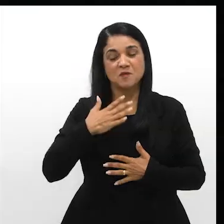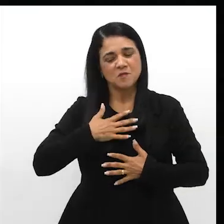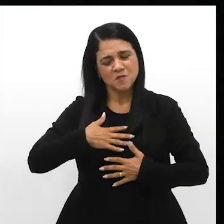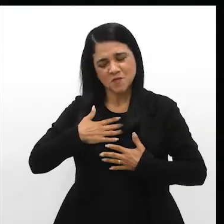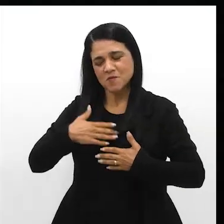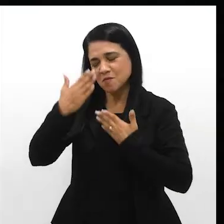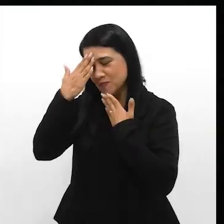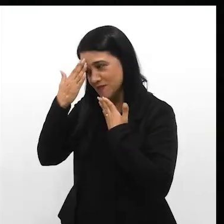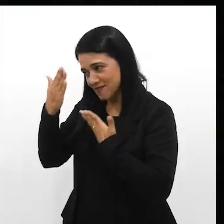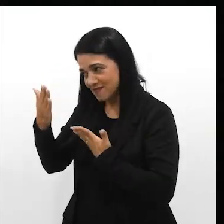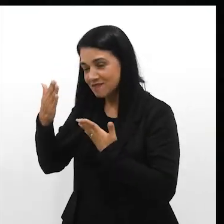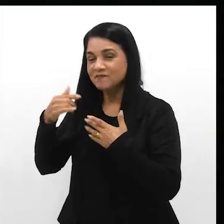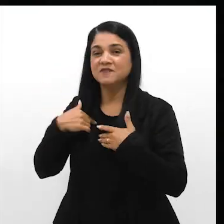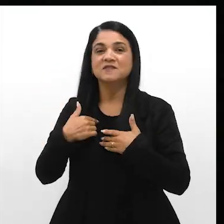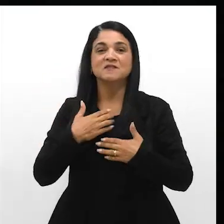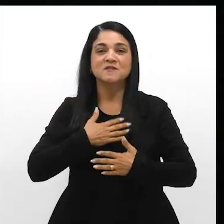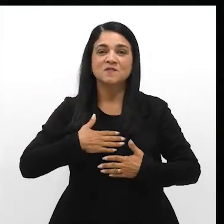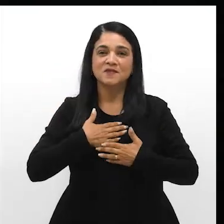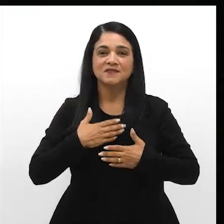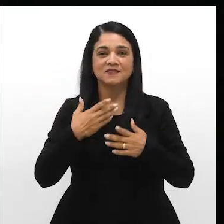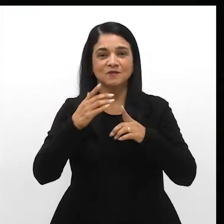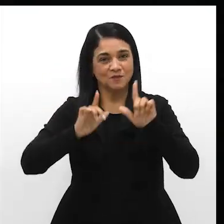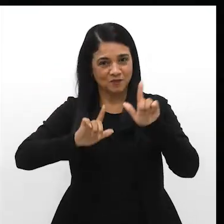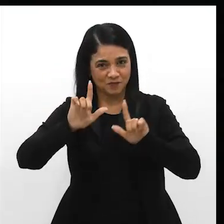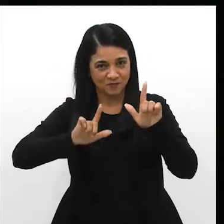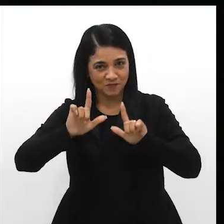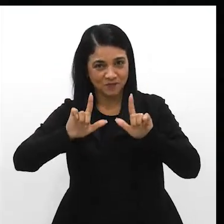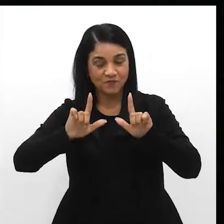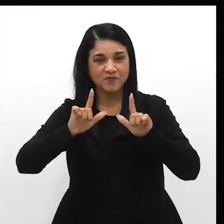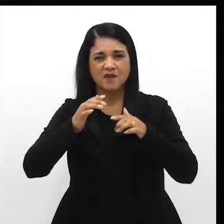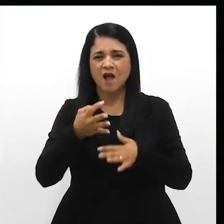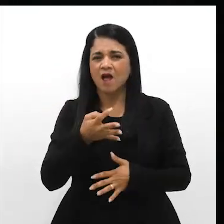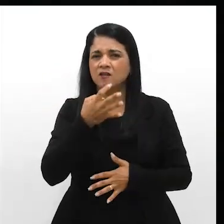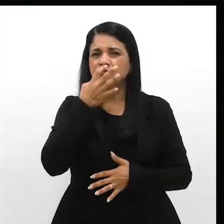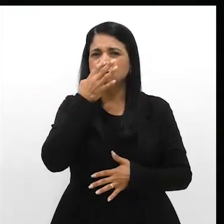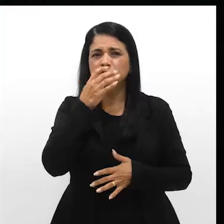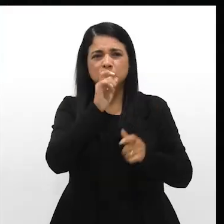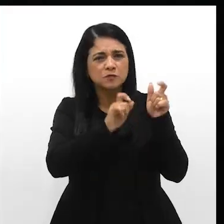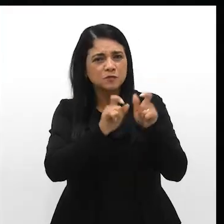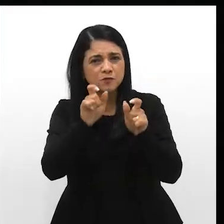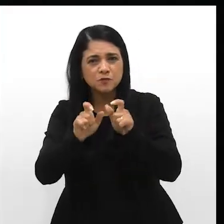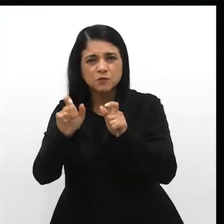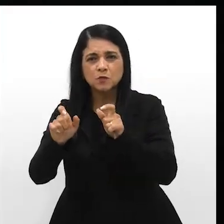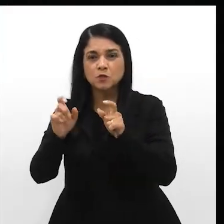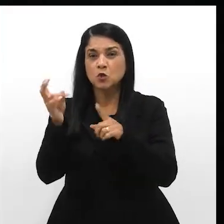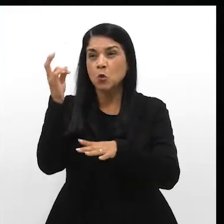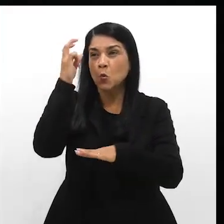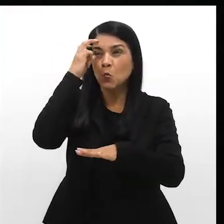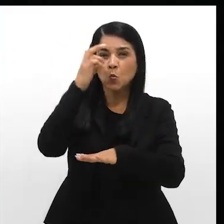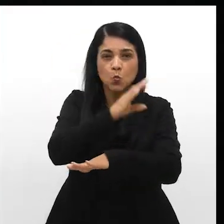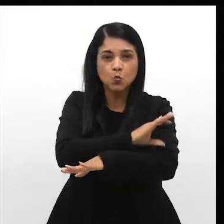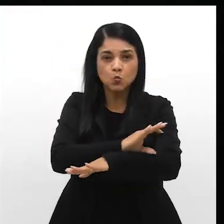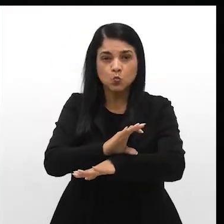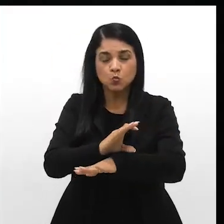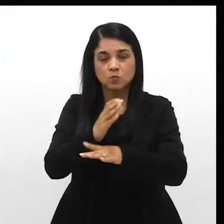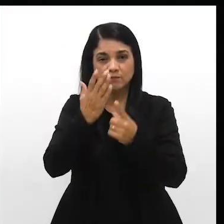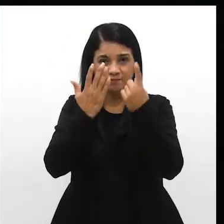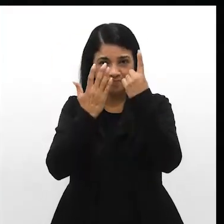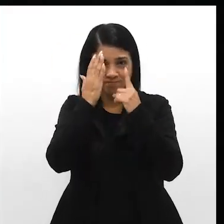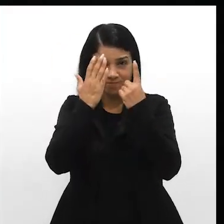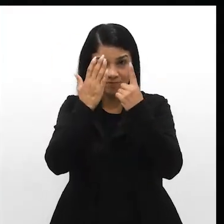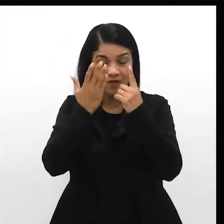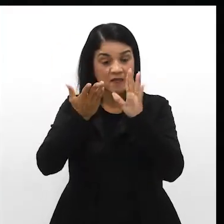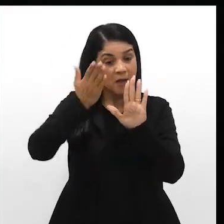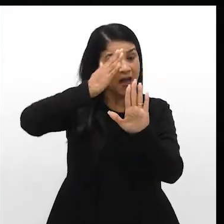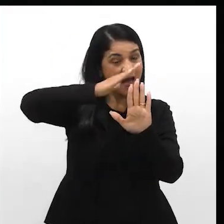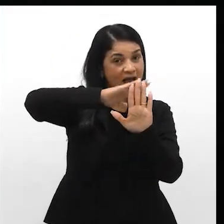Obrigada. Primeiro é um prazer estar aqui no seu programa. Admiro, né, todas as pessoas que colocam a cultura do carnaval, né,